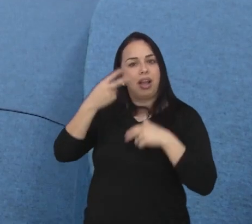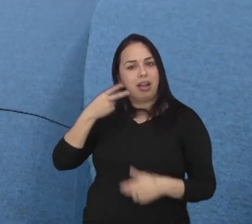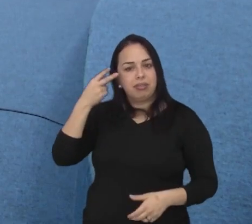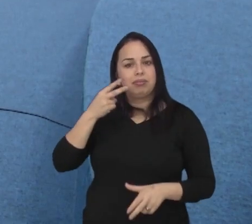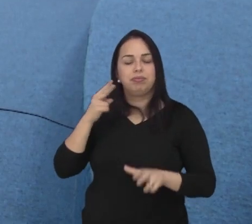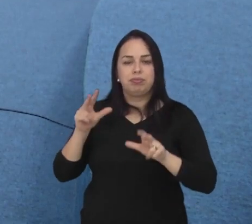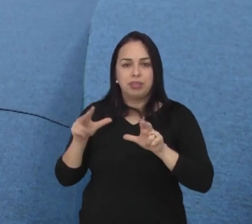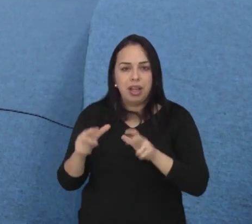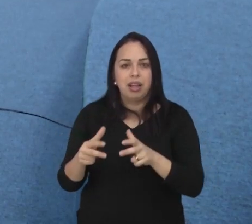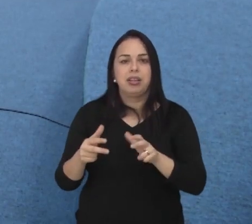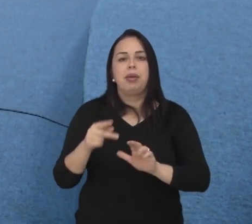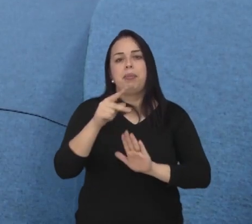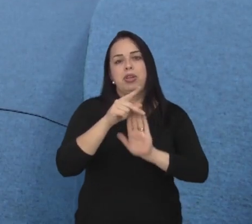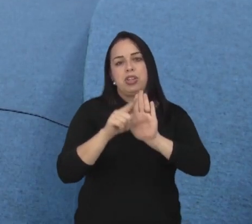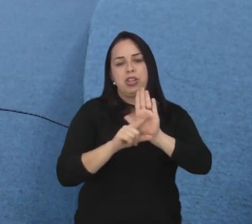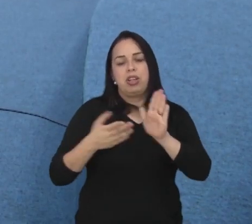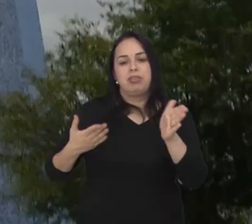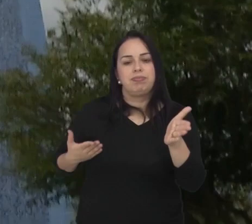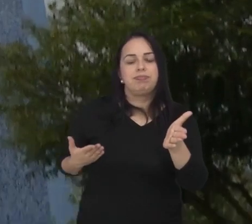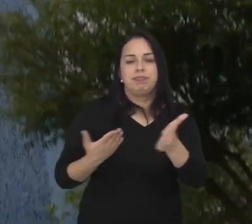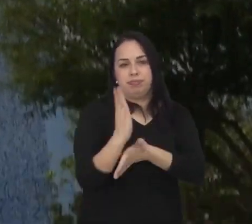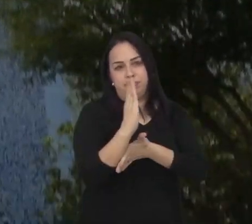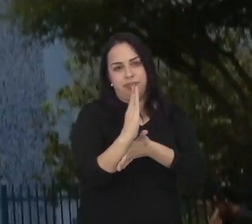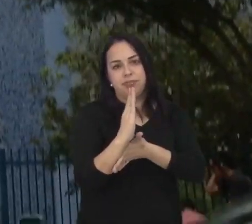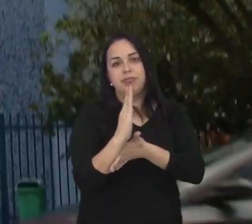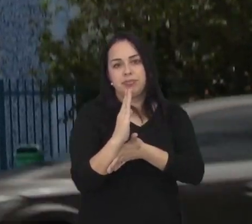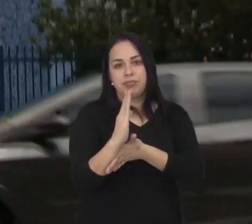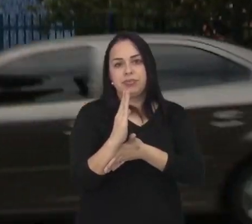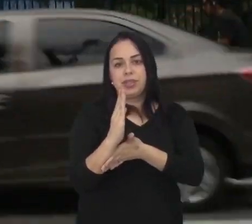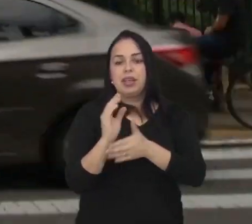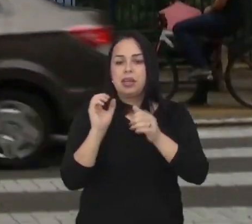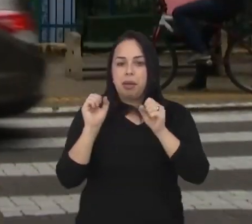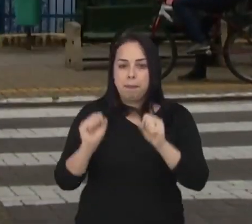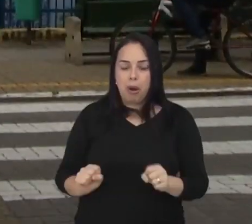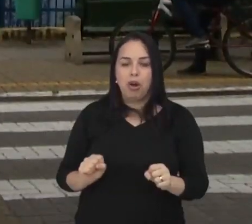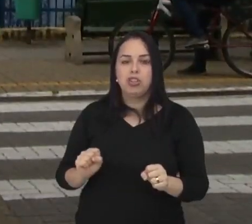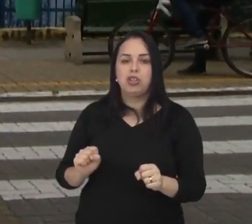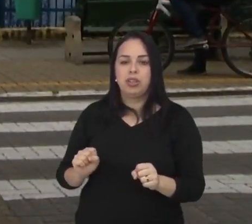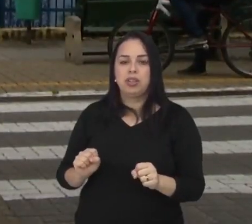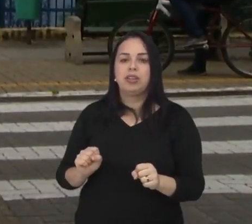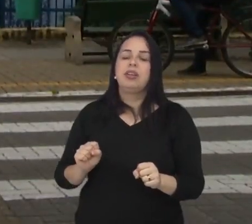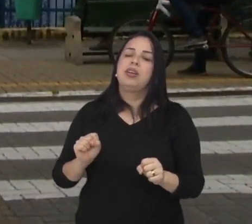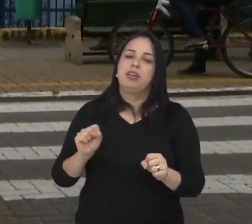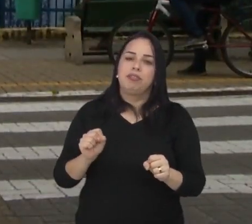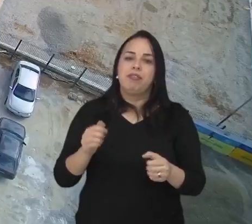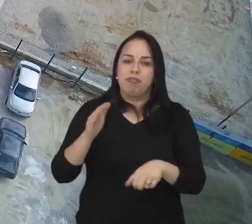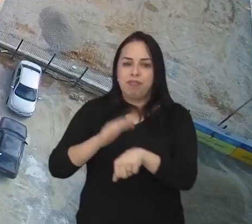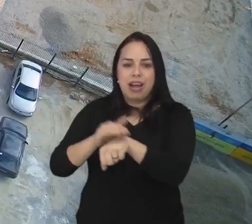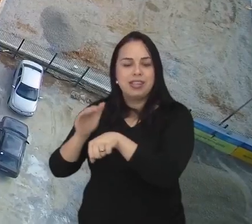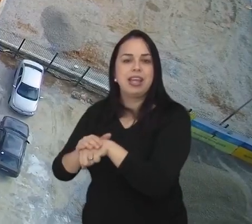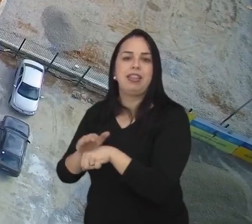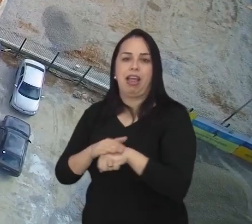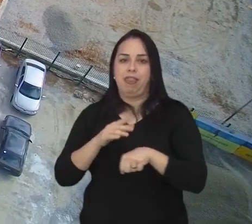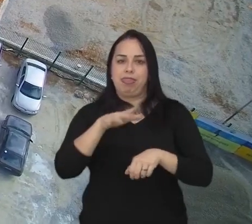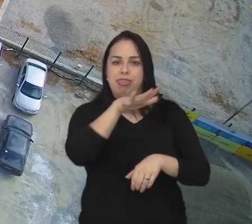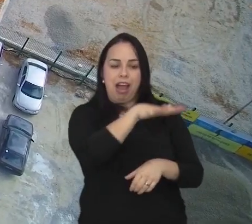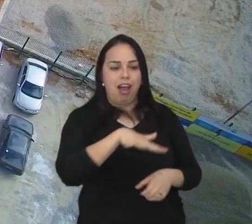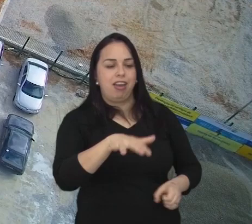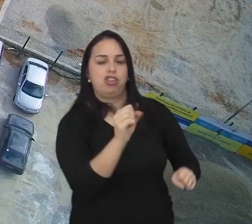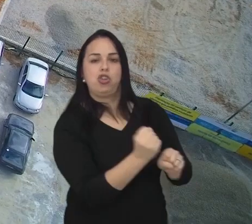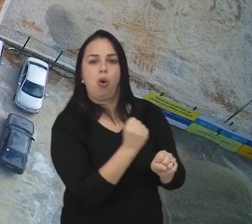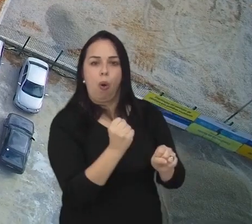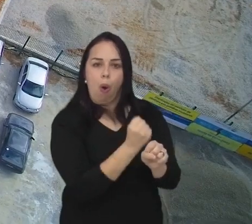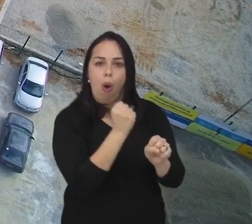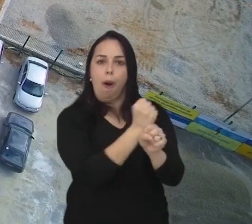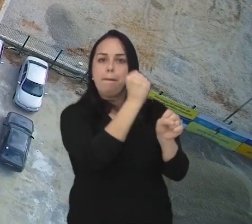Câmara Municipal também aprovou lei que autoriza o Poder Executivo a estabelecer métodos sustentáveis nas